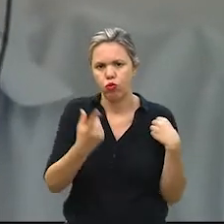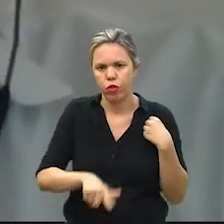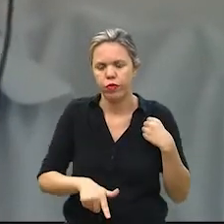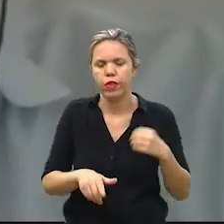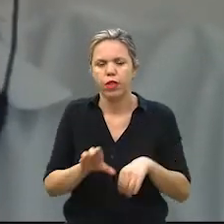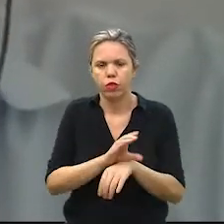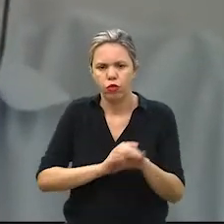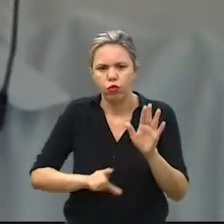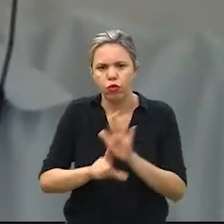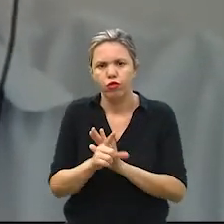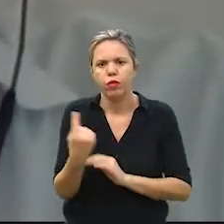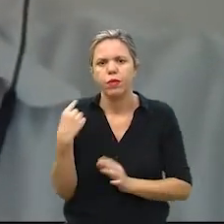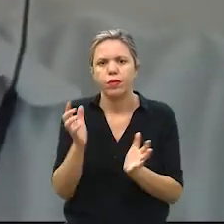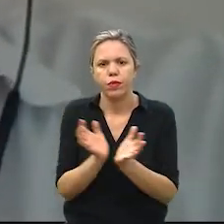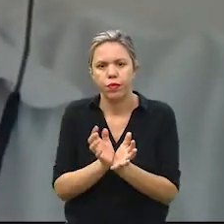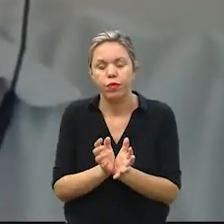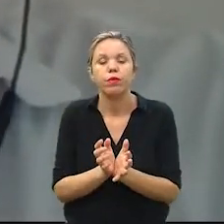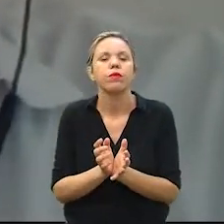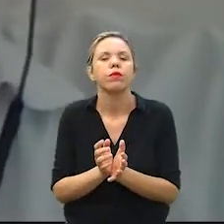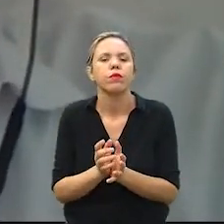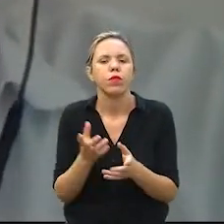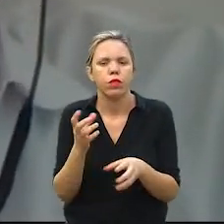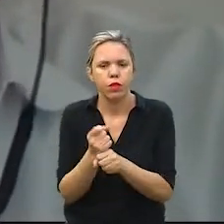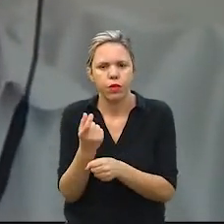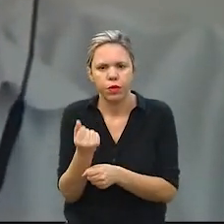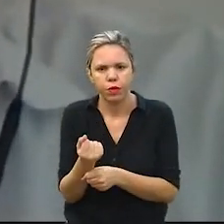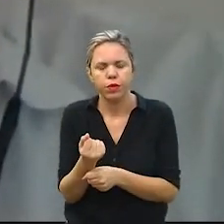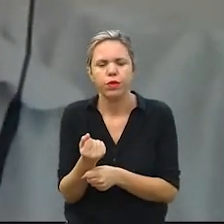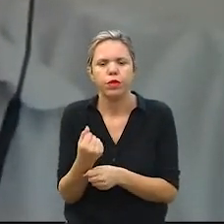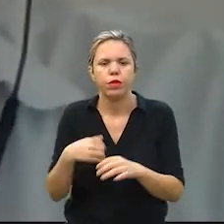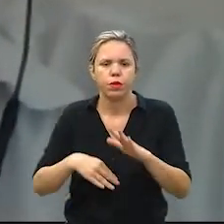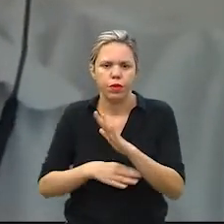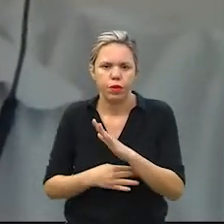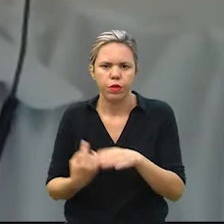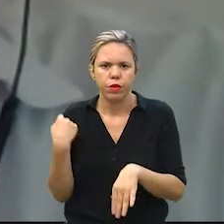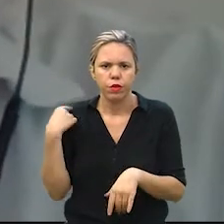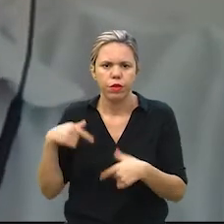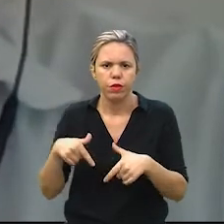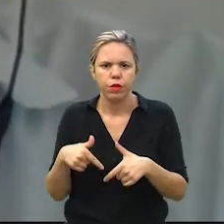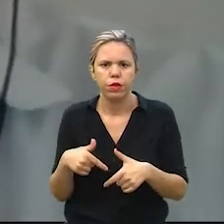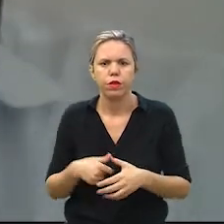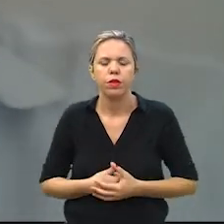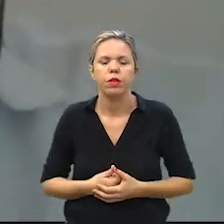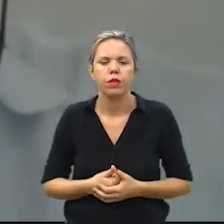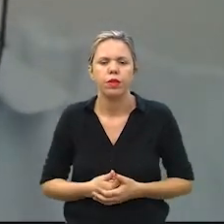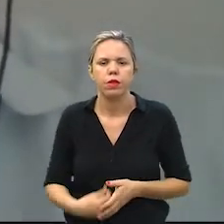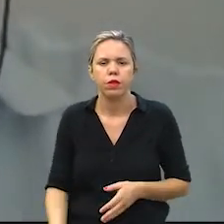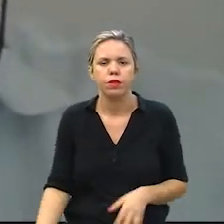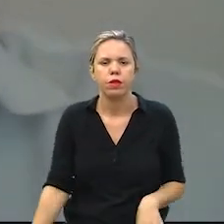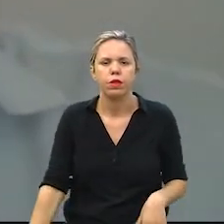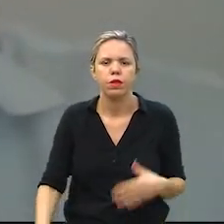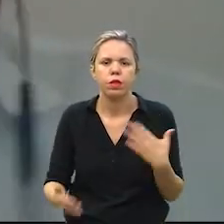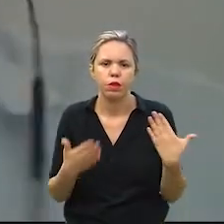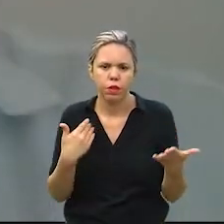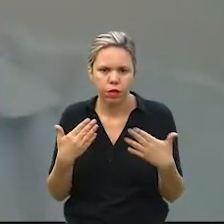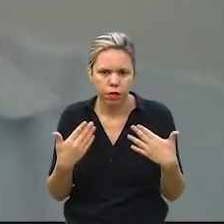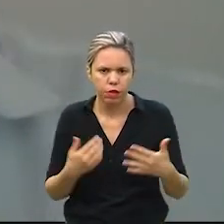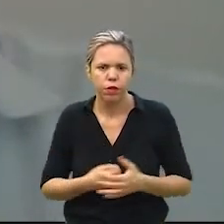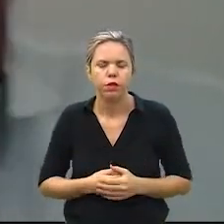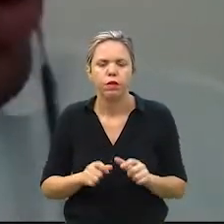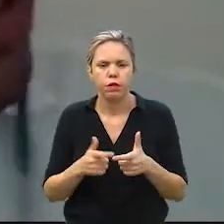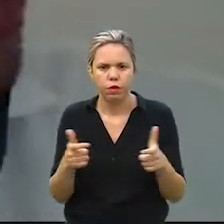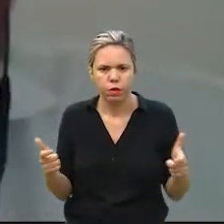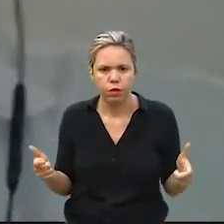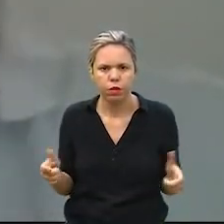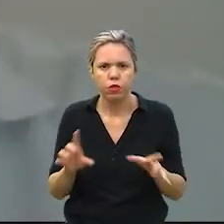Comissão de Legalidade, na Comissão de Finanças da Câmara no mandato passado, e é um debate